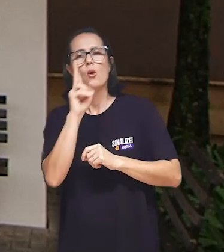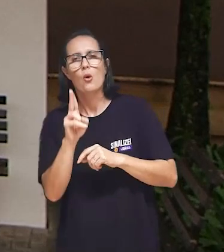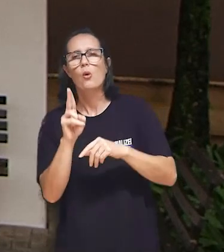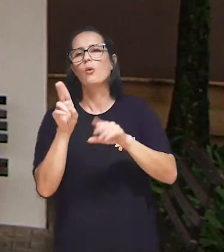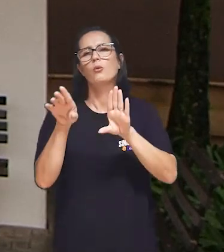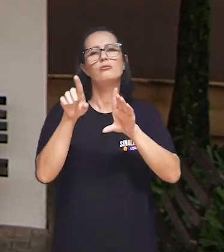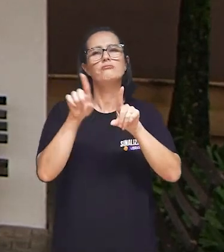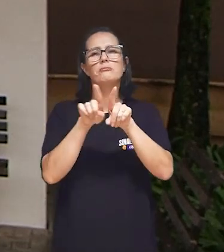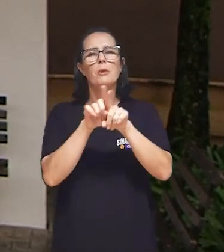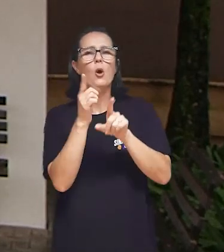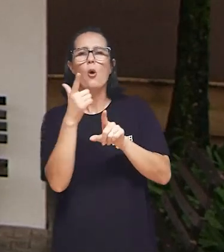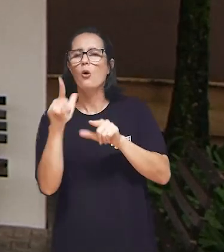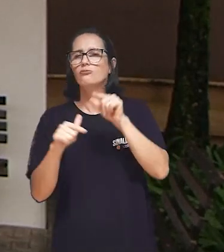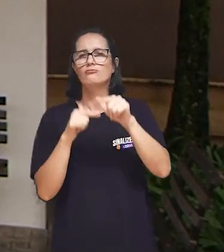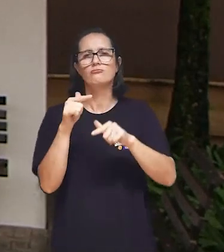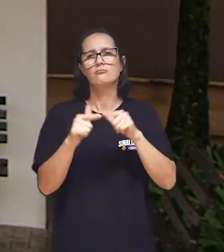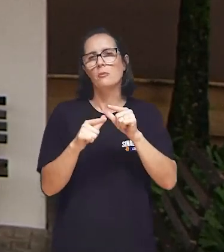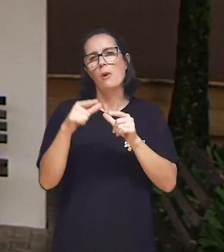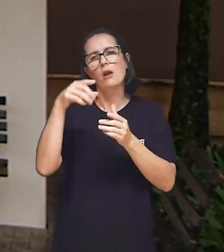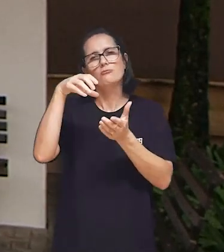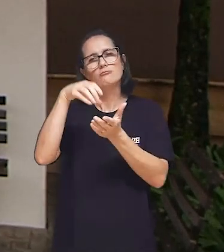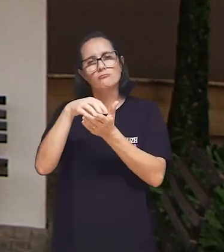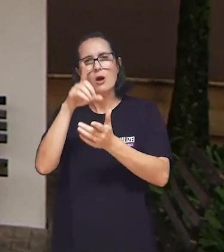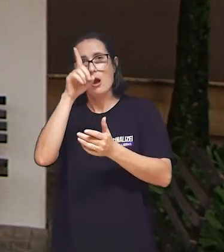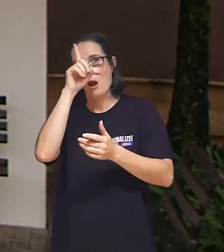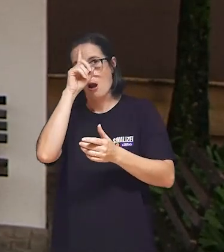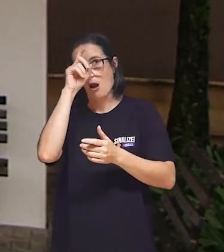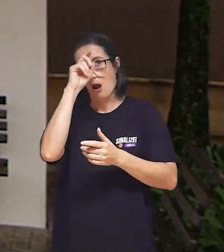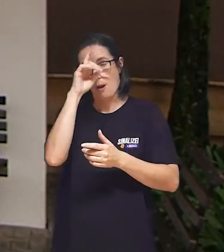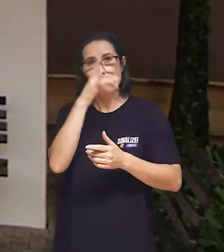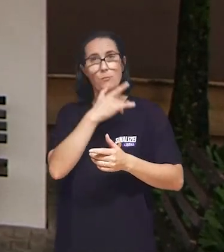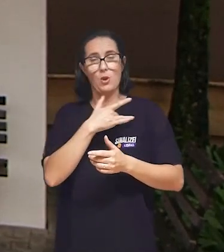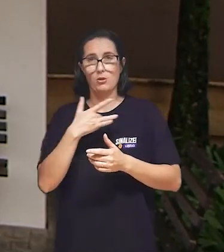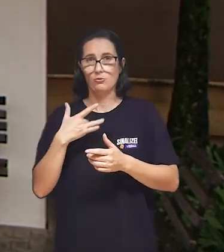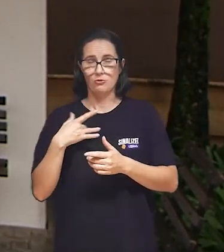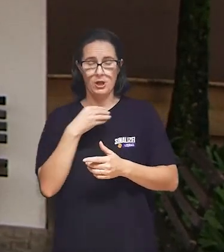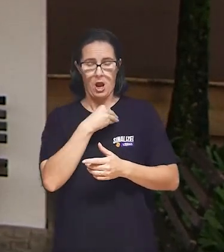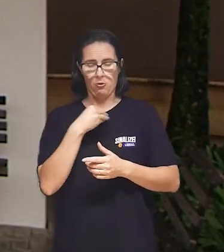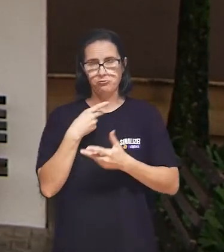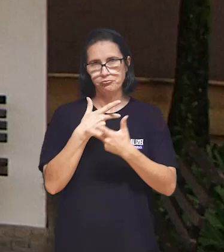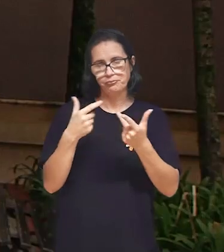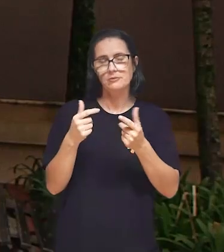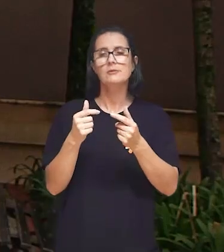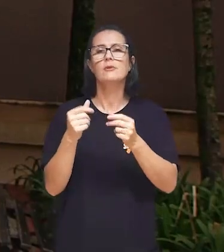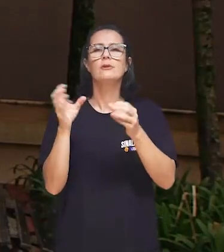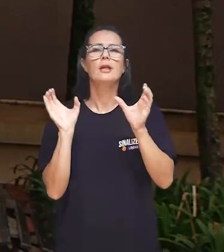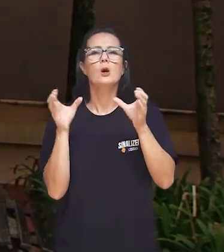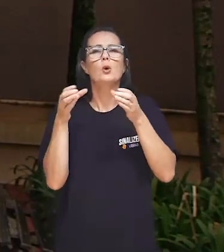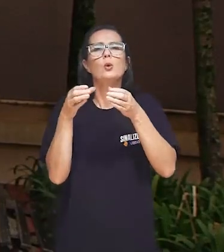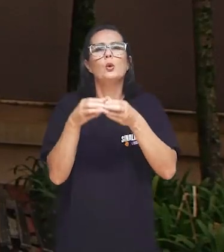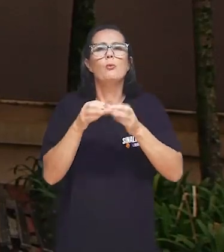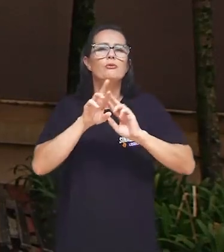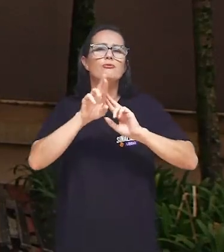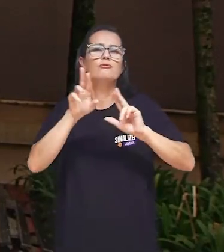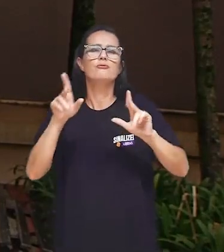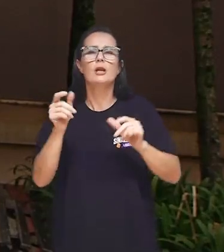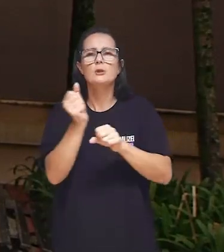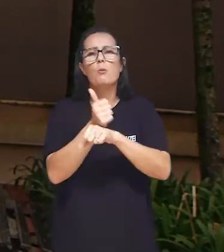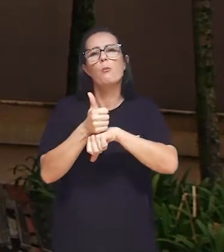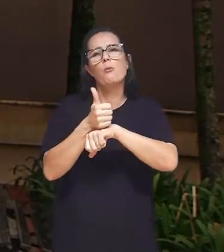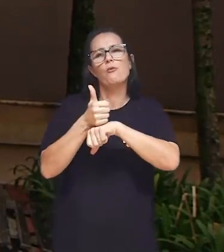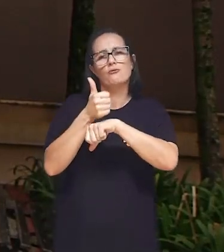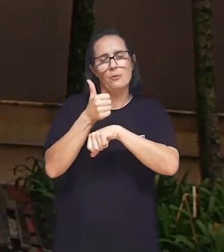de outros procedimentos ambulatoriais realizados por equipe multiprofissional. O Hemosc é responsável